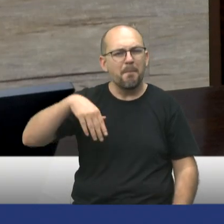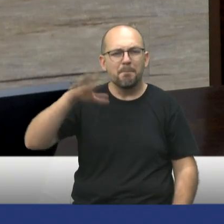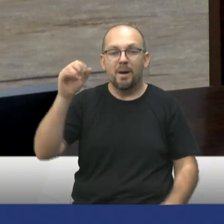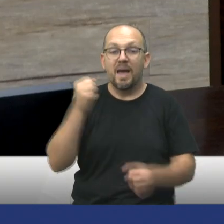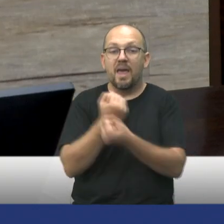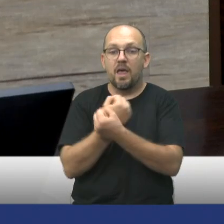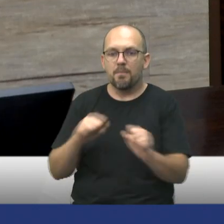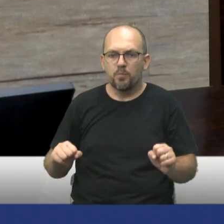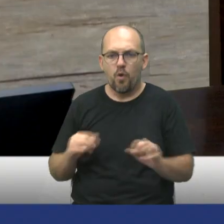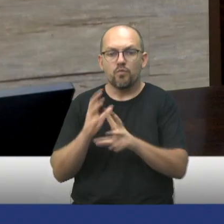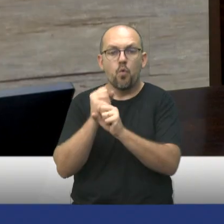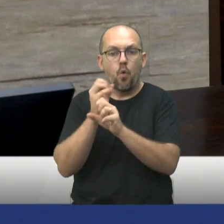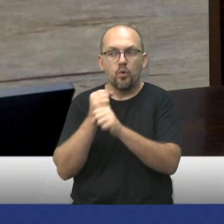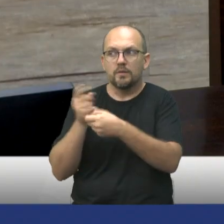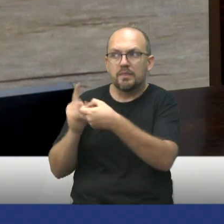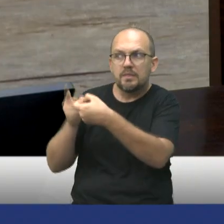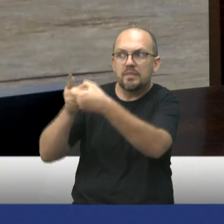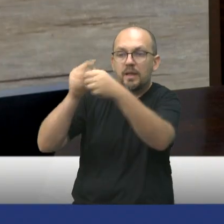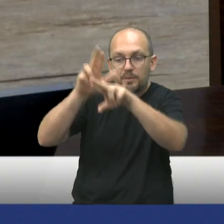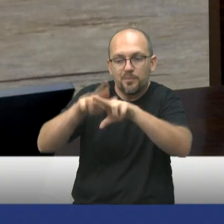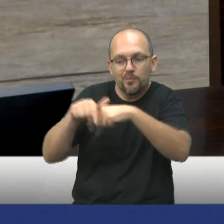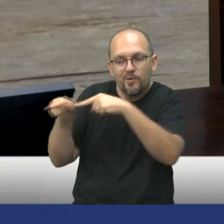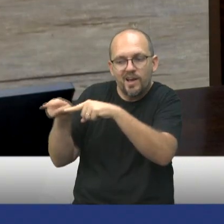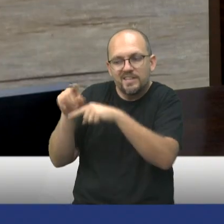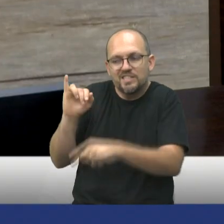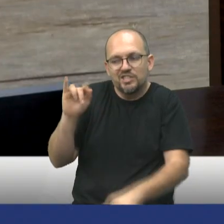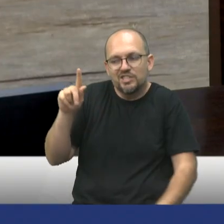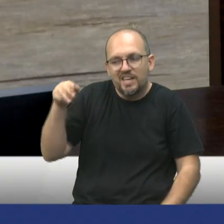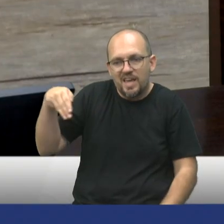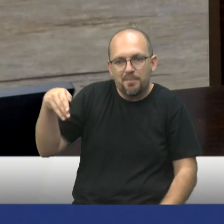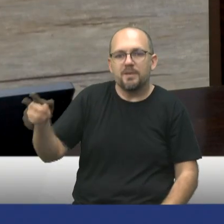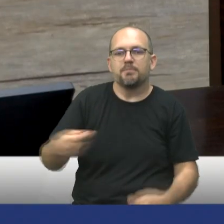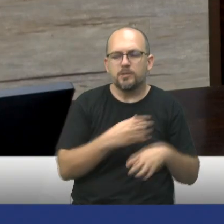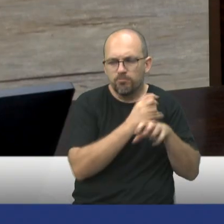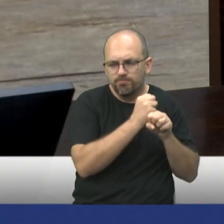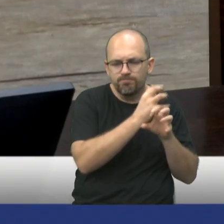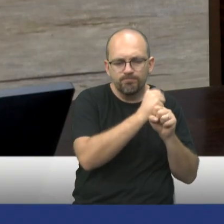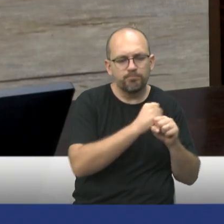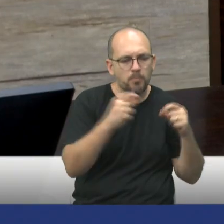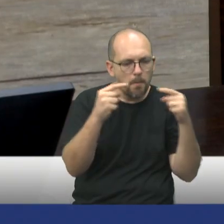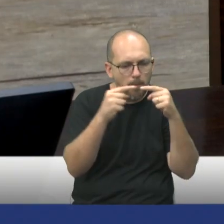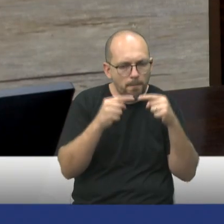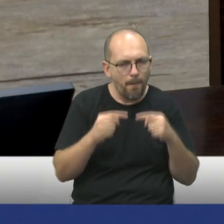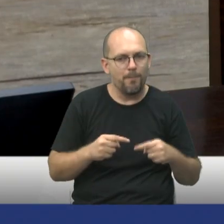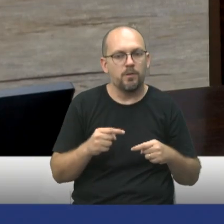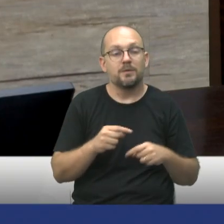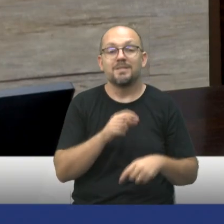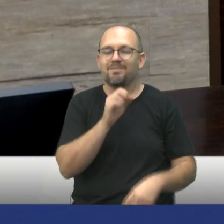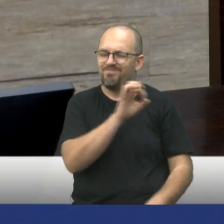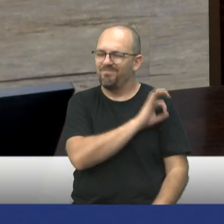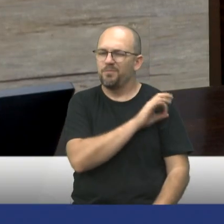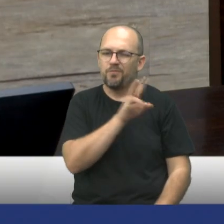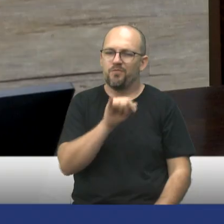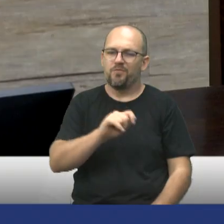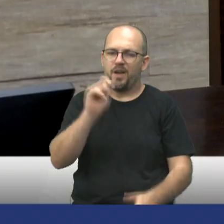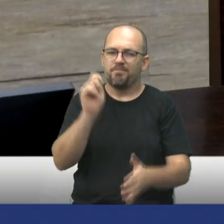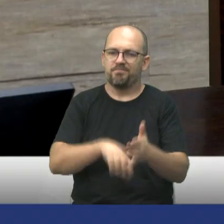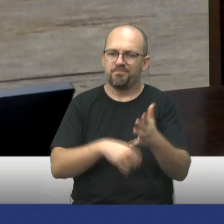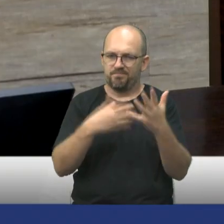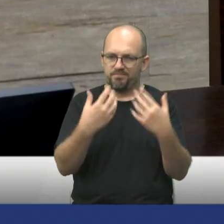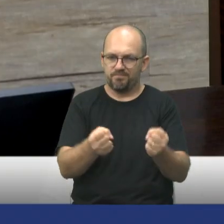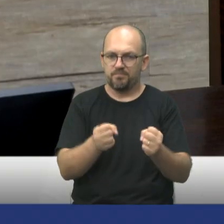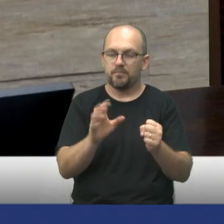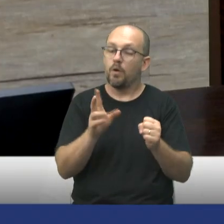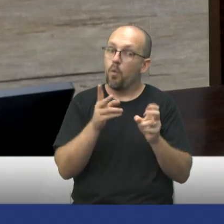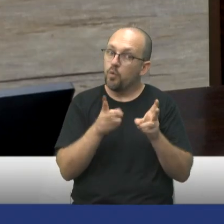de conta, né, de município. Então nós temos que estar fazendo, e eu tenho certeza que o prefeito vai estar atendendo. Vamos continuar trabalhando,